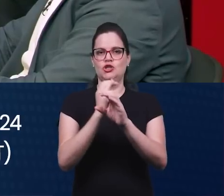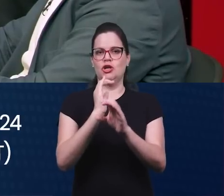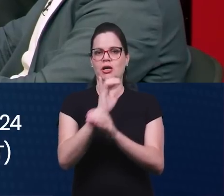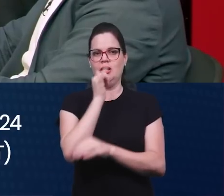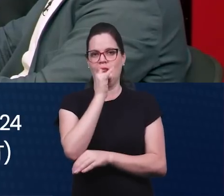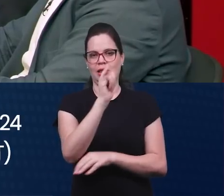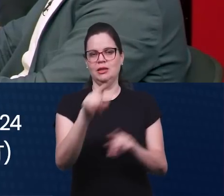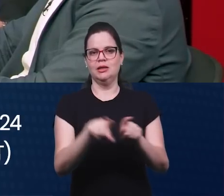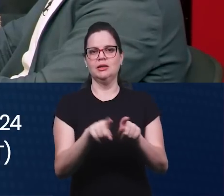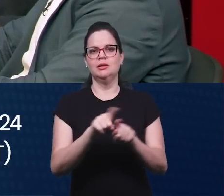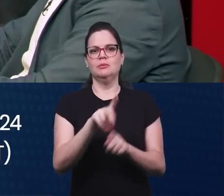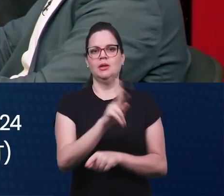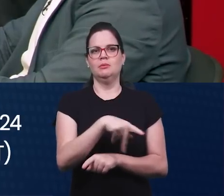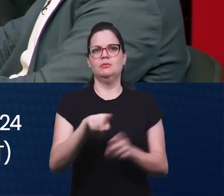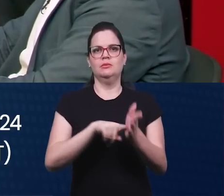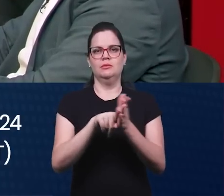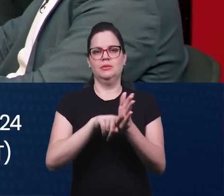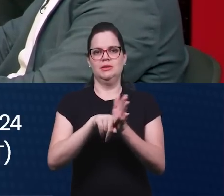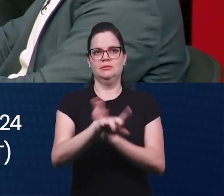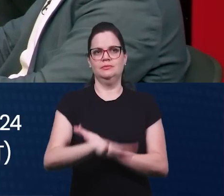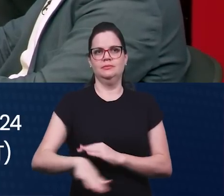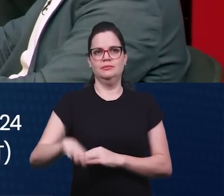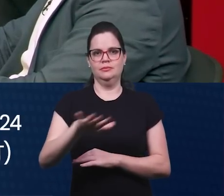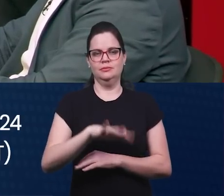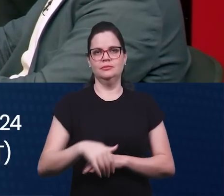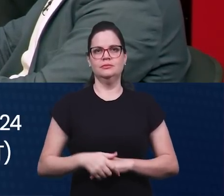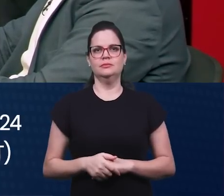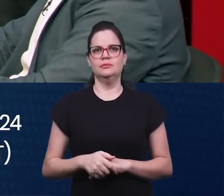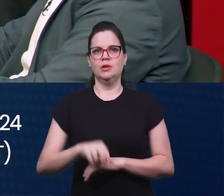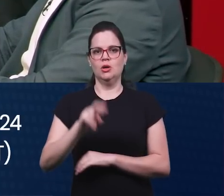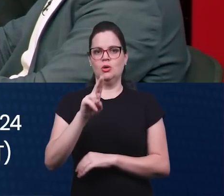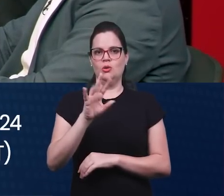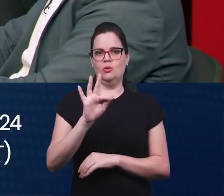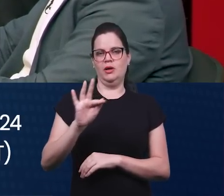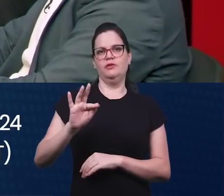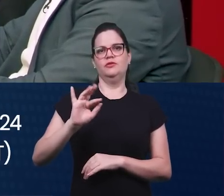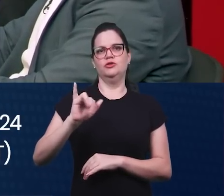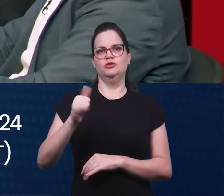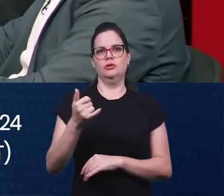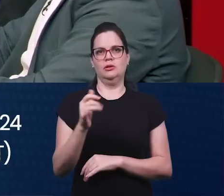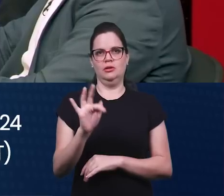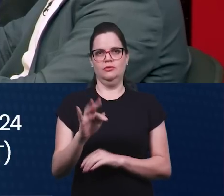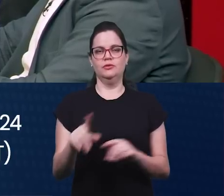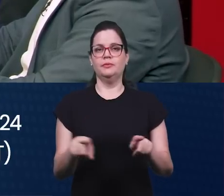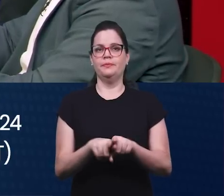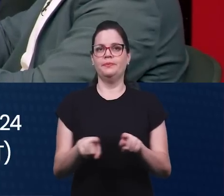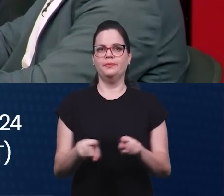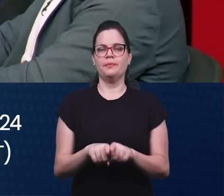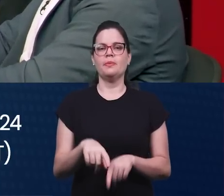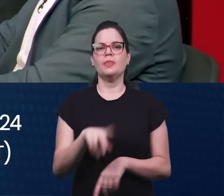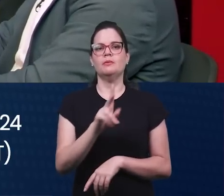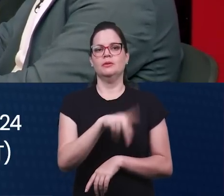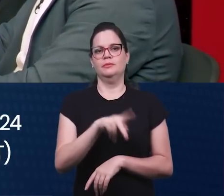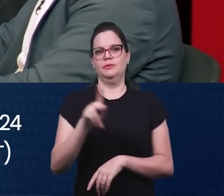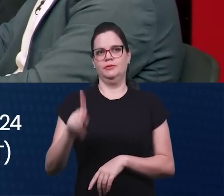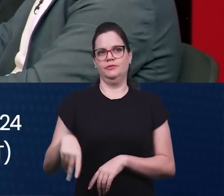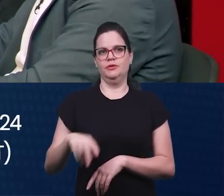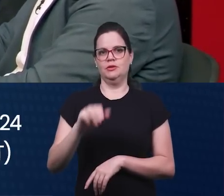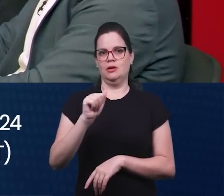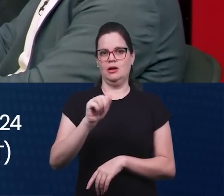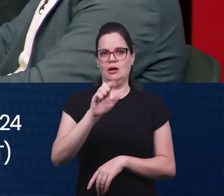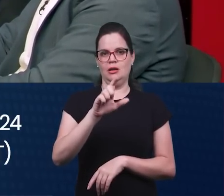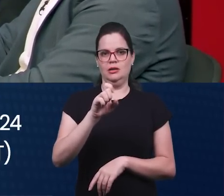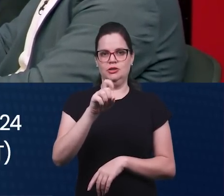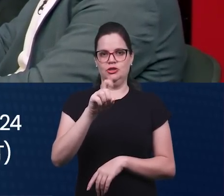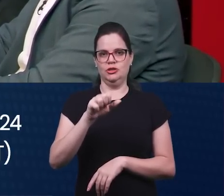elétrica e professor e pesquisador da UFJF. Está aqui conosco também o professor Alexandre Paulino, a